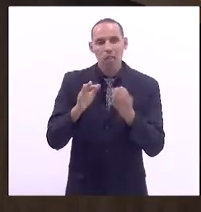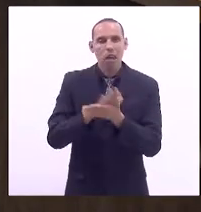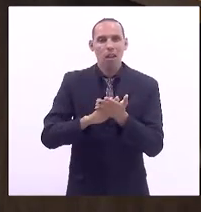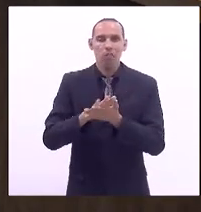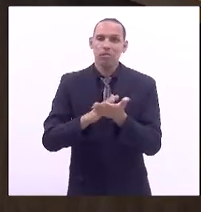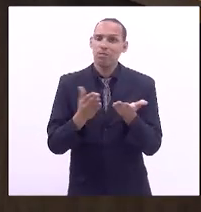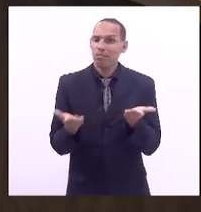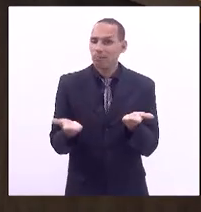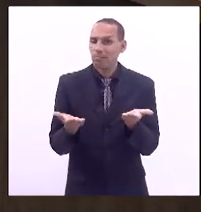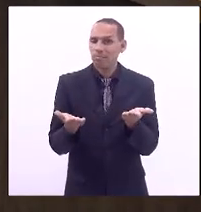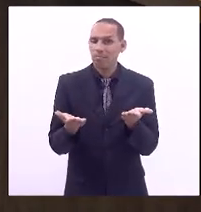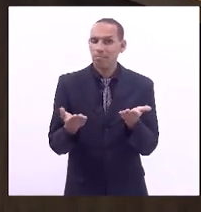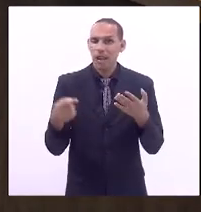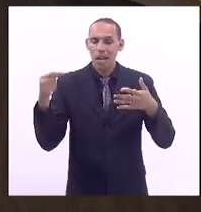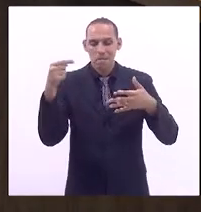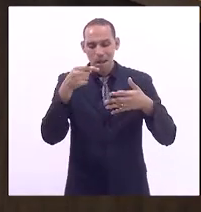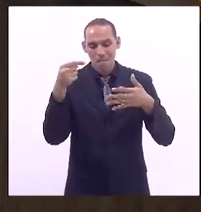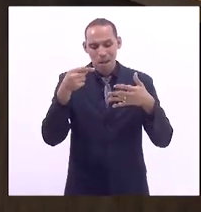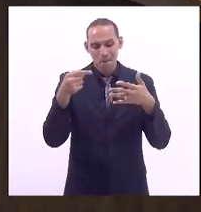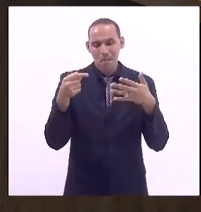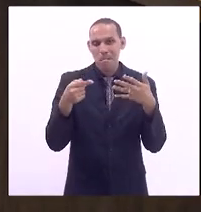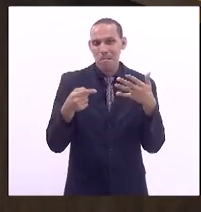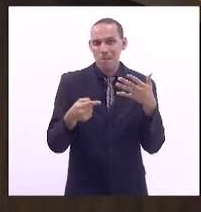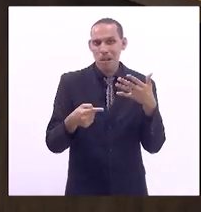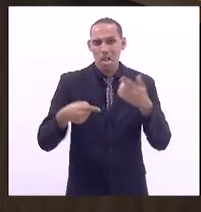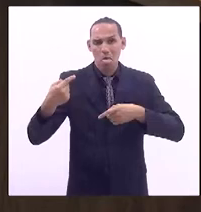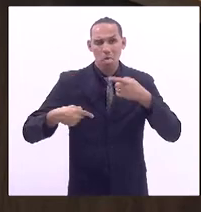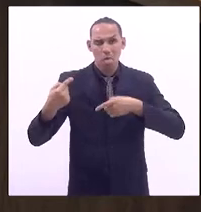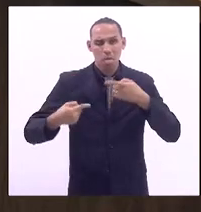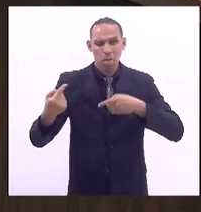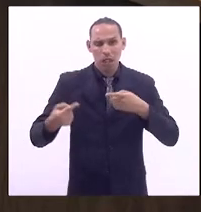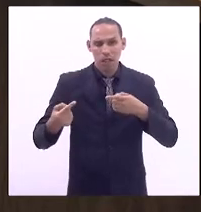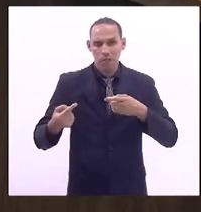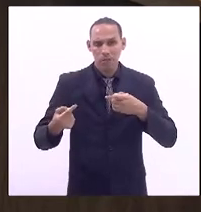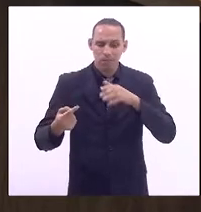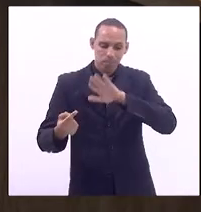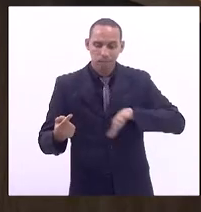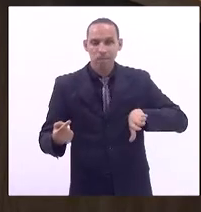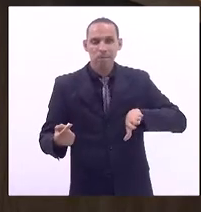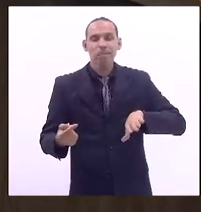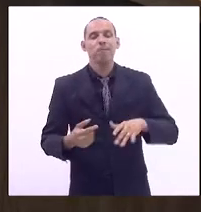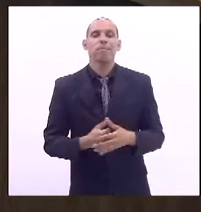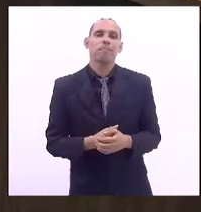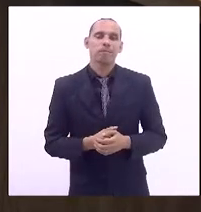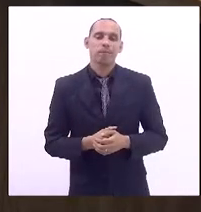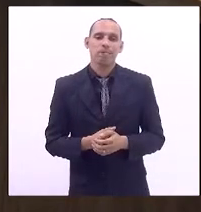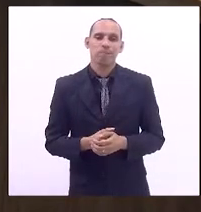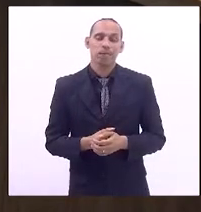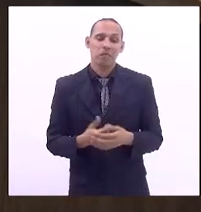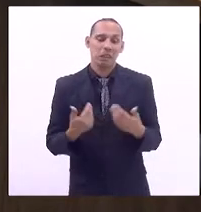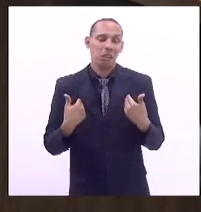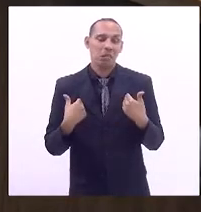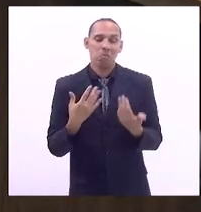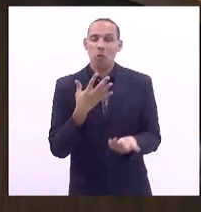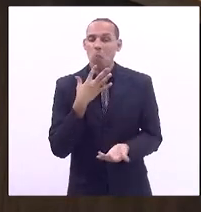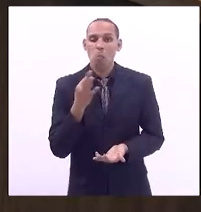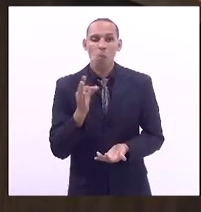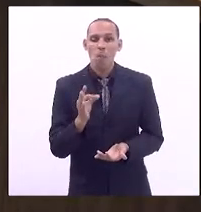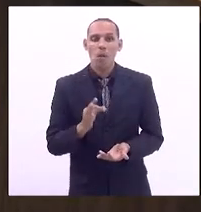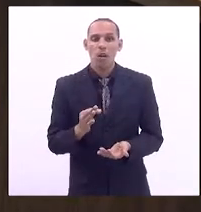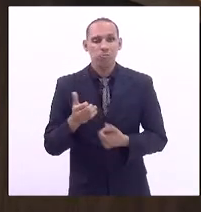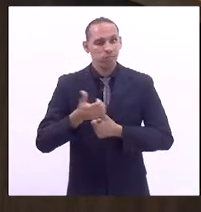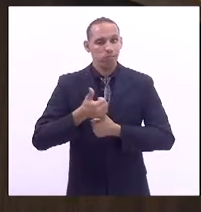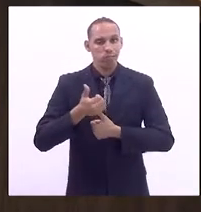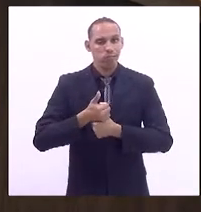a menos dessas polêmicas seu presidente eu como não conheço o